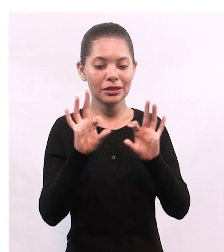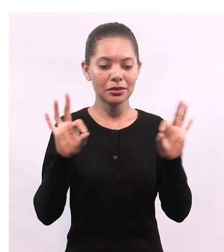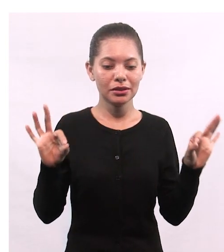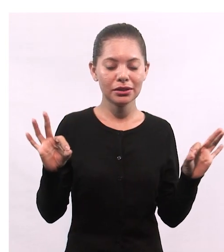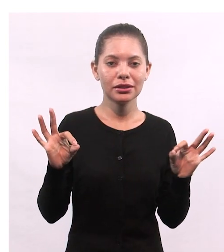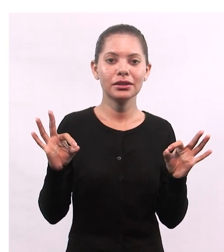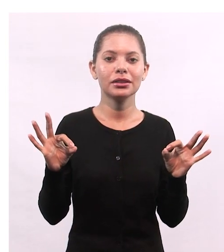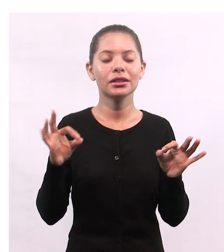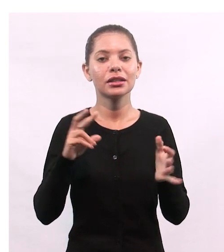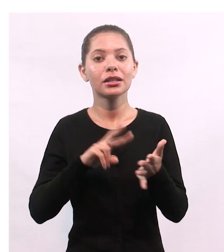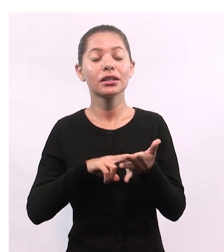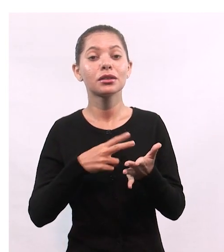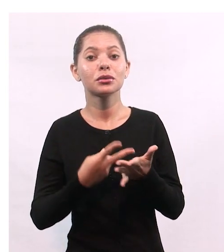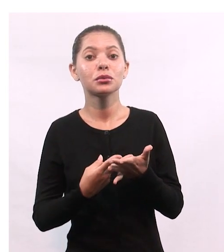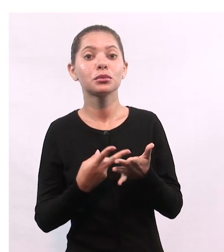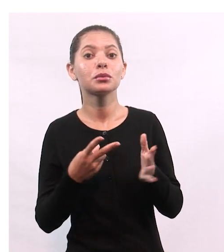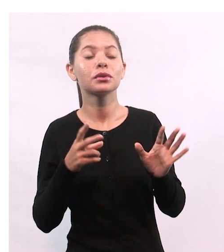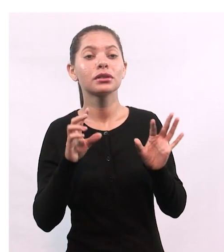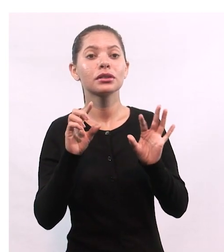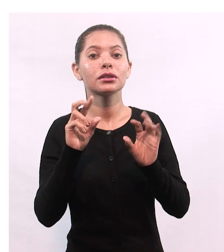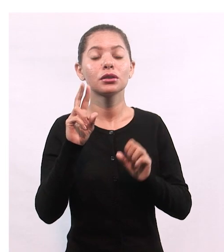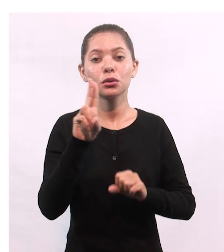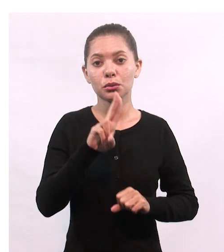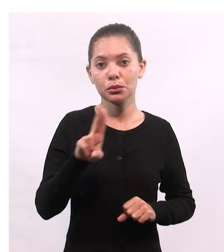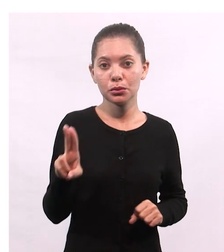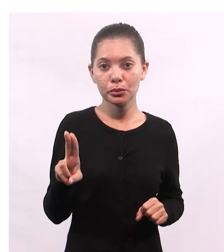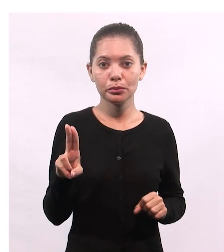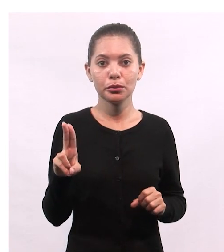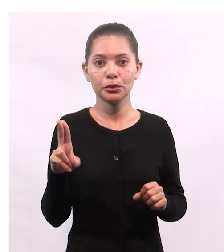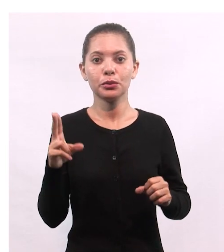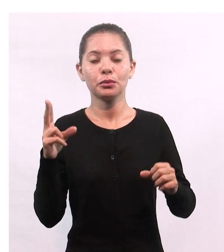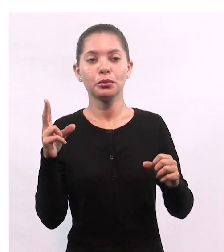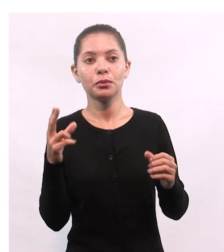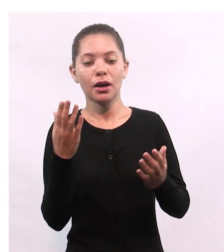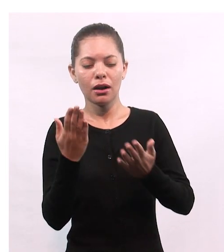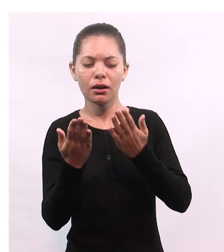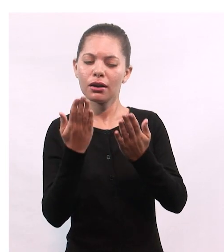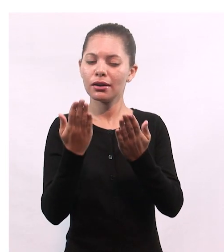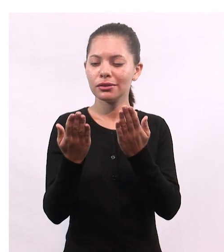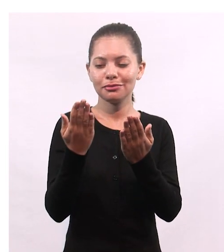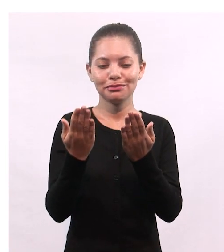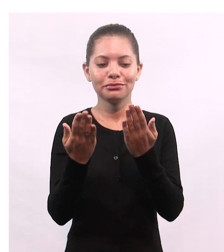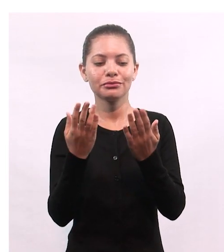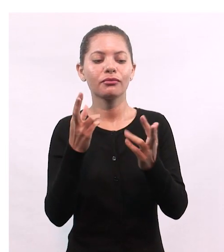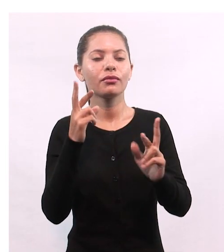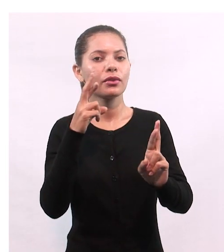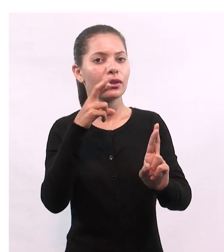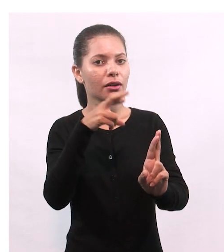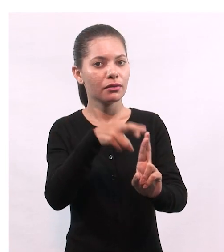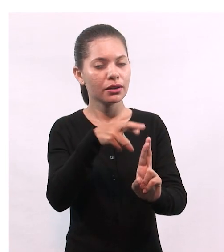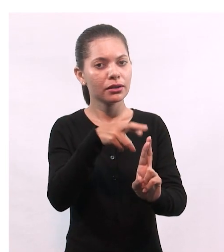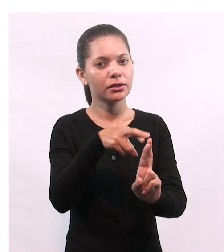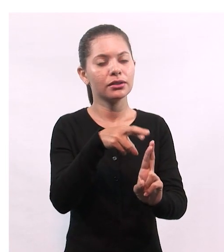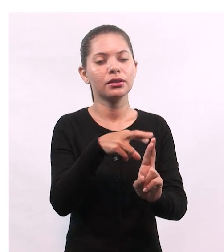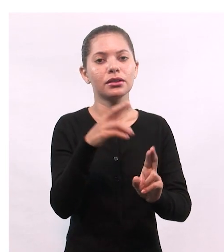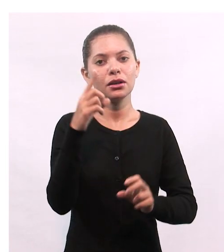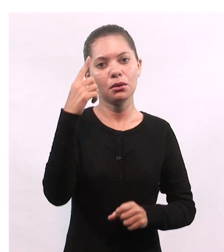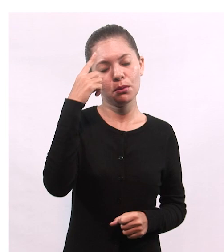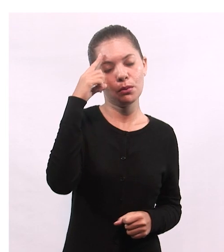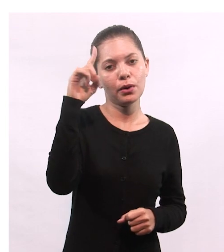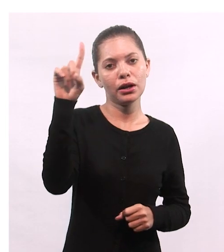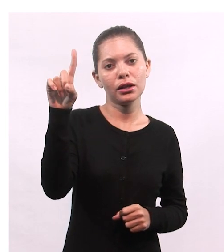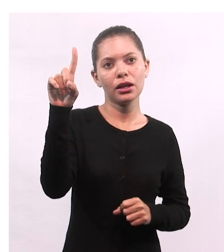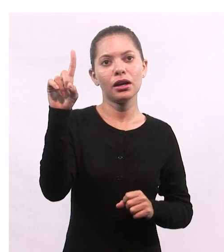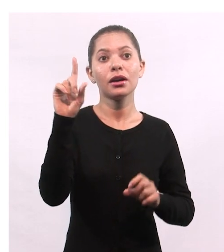a gente traduz o termo medida como uma comparação com uma referência. Então, a ideia de